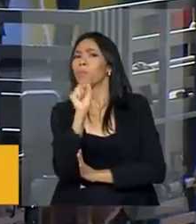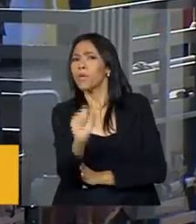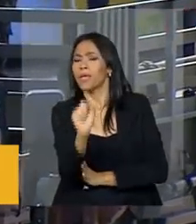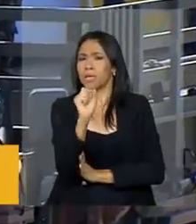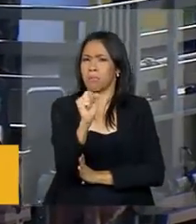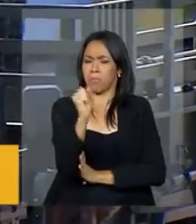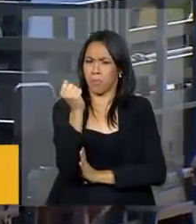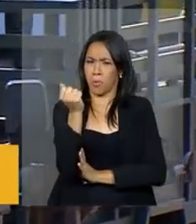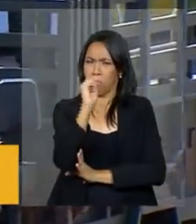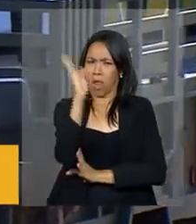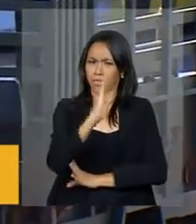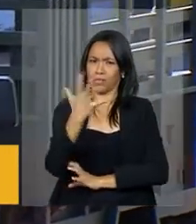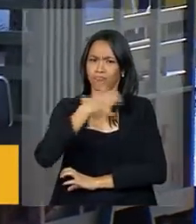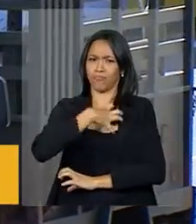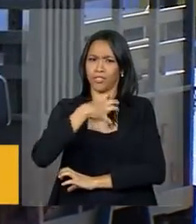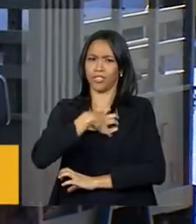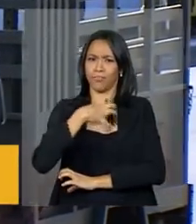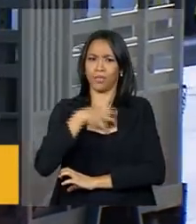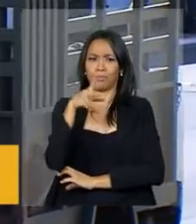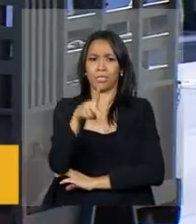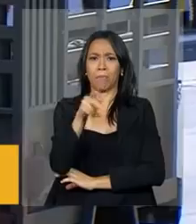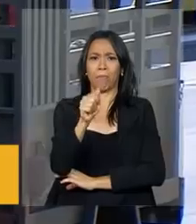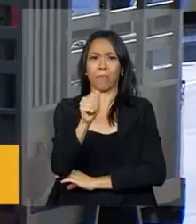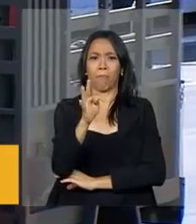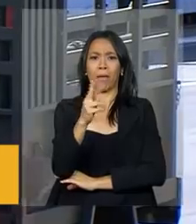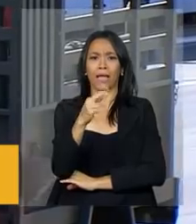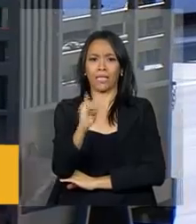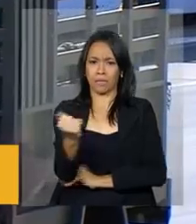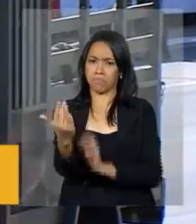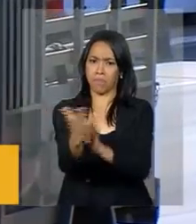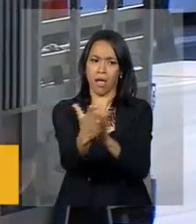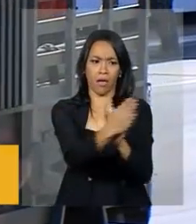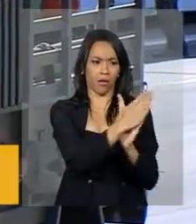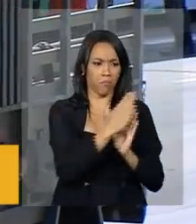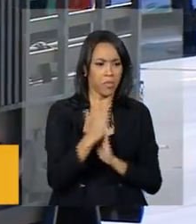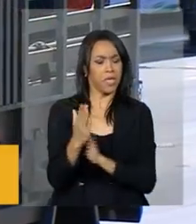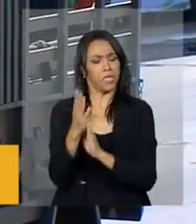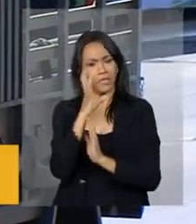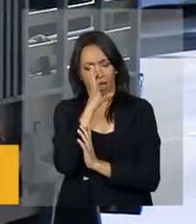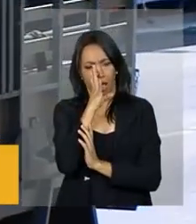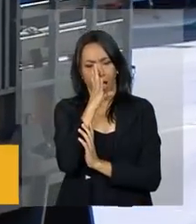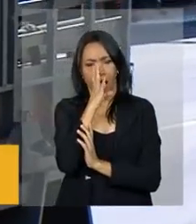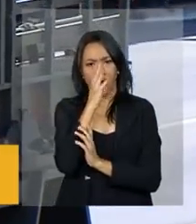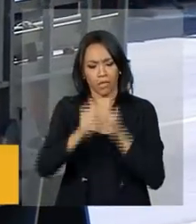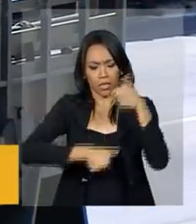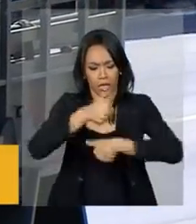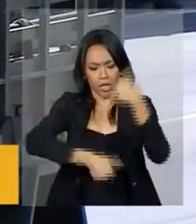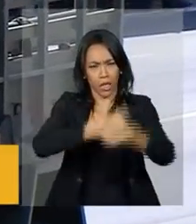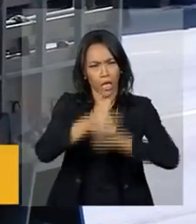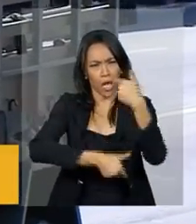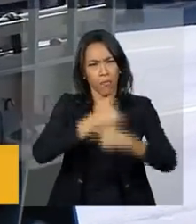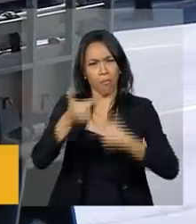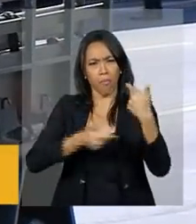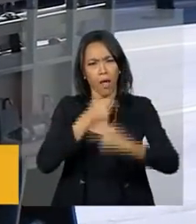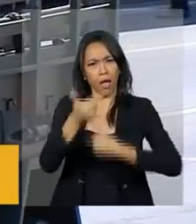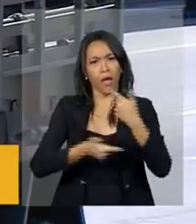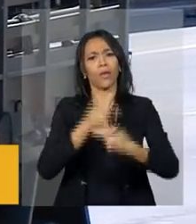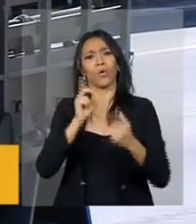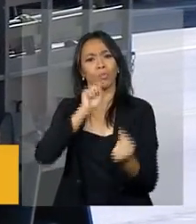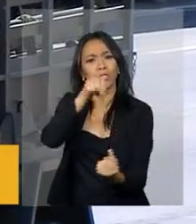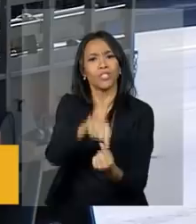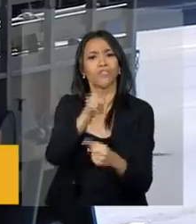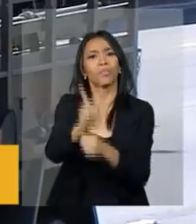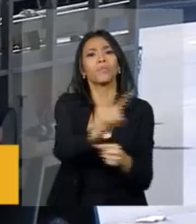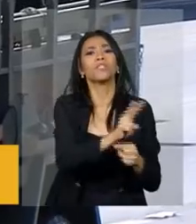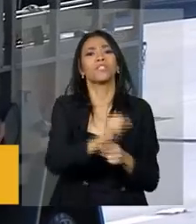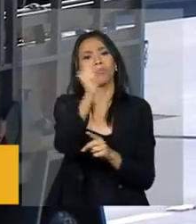está sendo resgatado e parabeniza nossos militares, que tanto nos honram com sua dedicação e trabalho em favor da pátria amada. Lá no